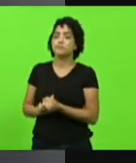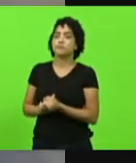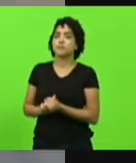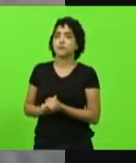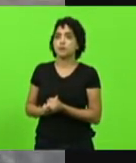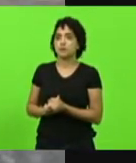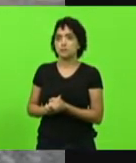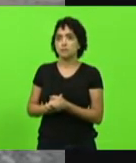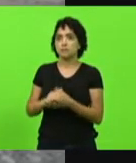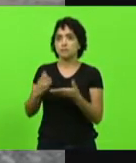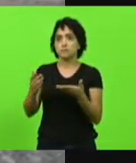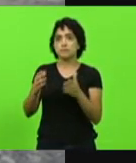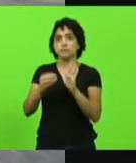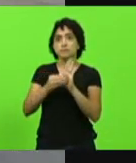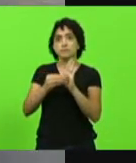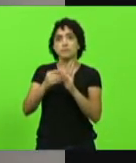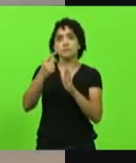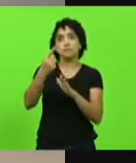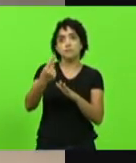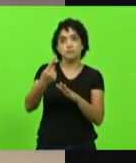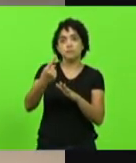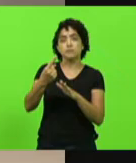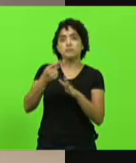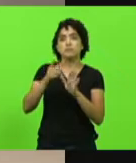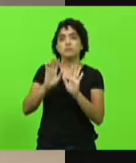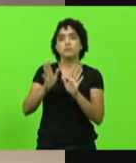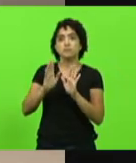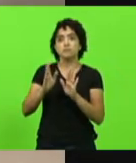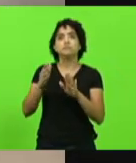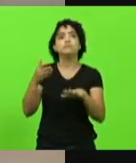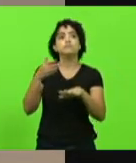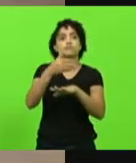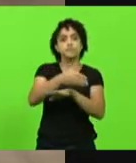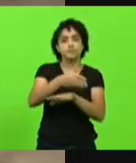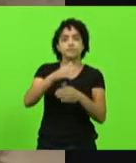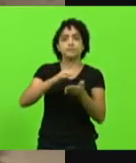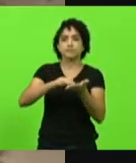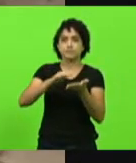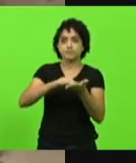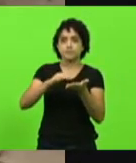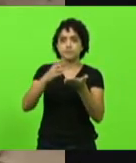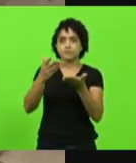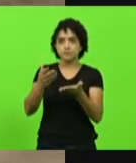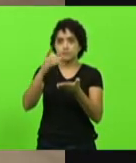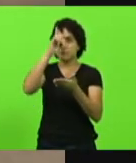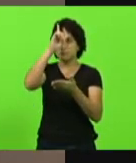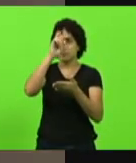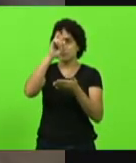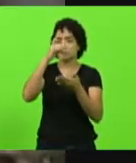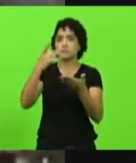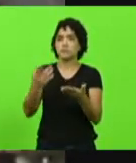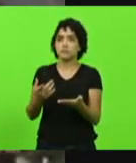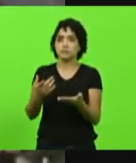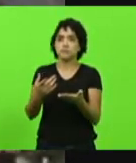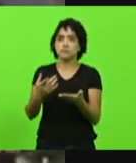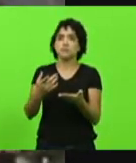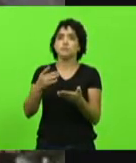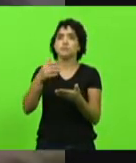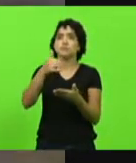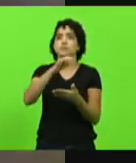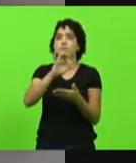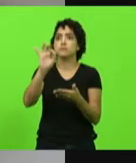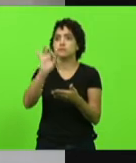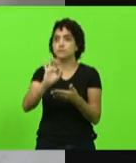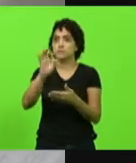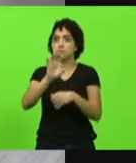a Ibirama, porque o secretário já tinha ido no município de Ibirama, onde temos um hospital 100% do Estado, Hospital